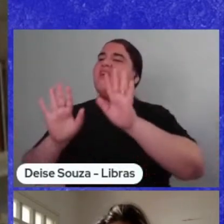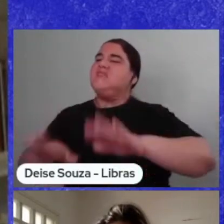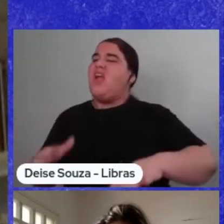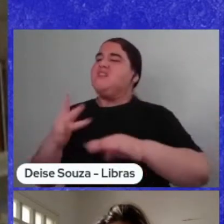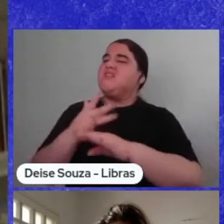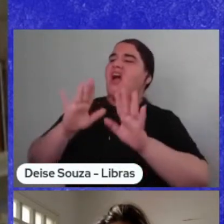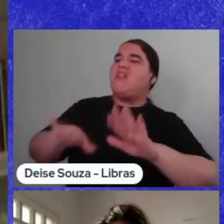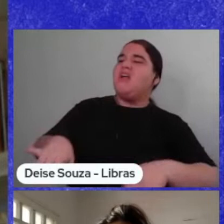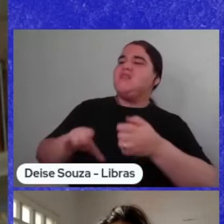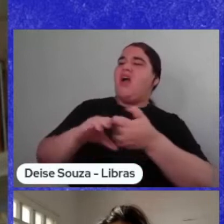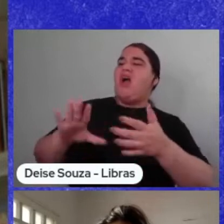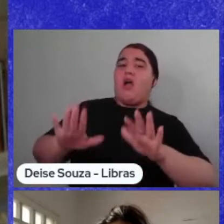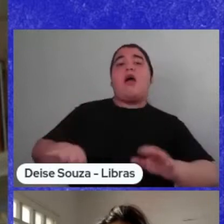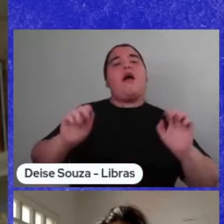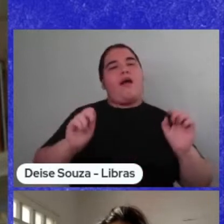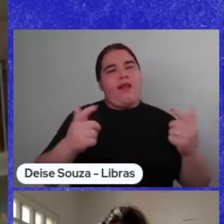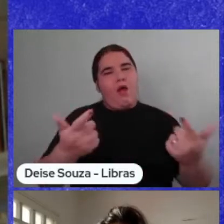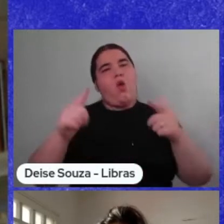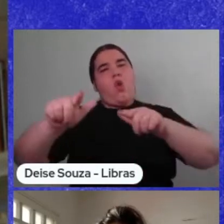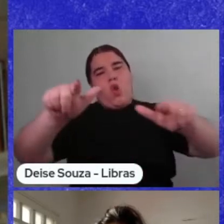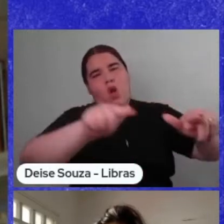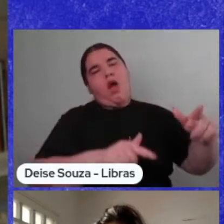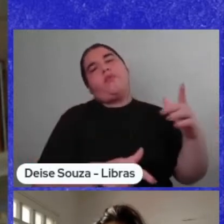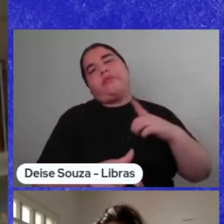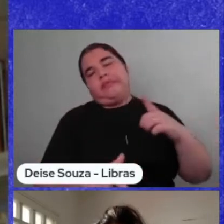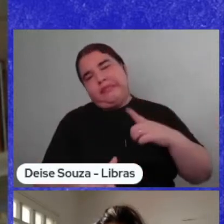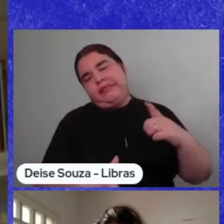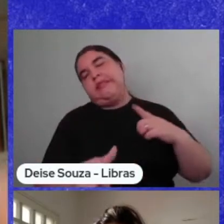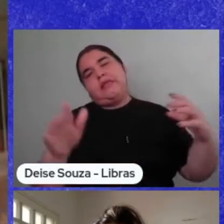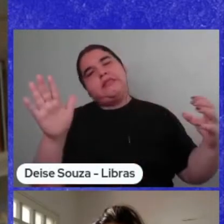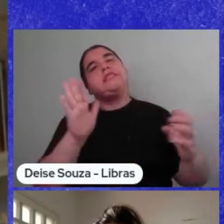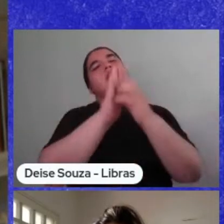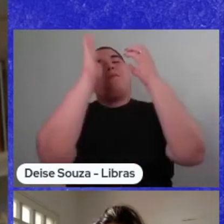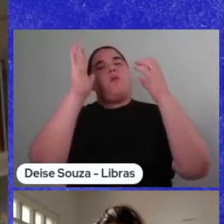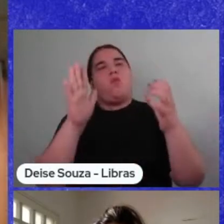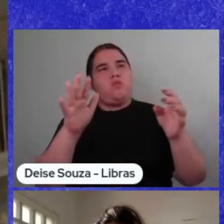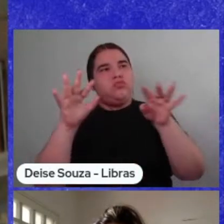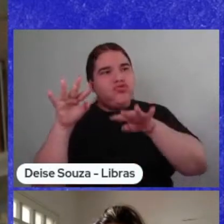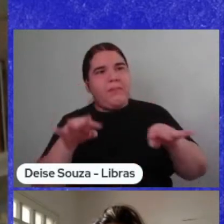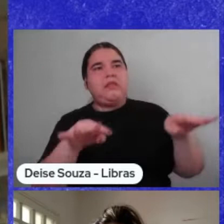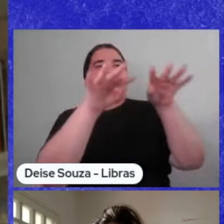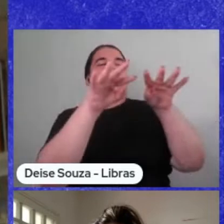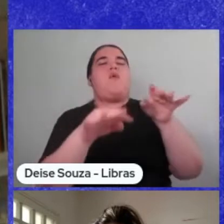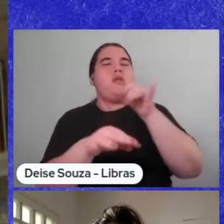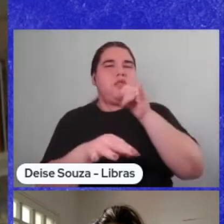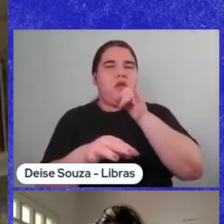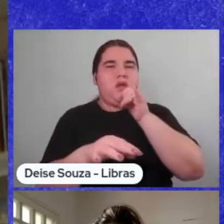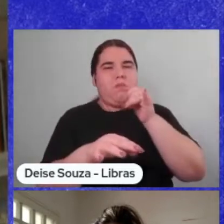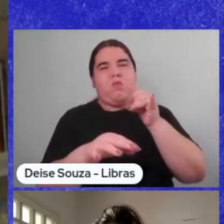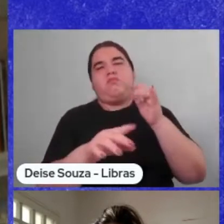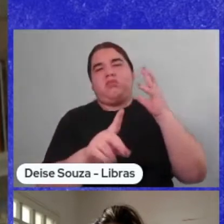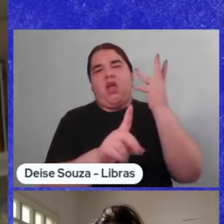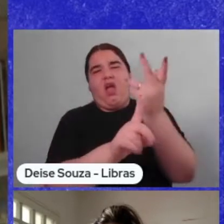que os locais têm os seus símbolos, né? Que chamam a atenção, tá? Se a gente for pensar em monumentos, essas coisas, mas